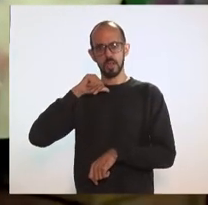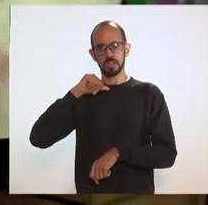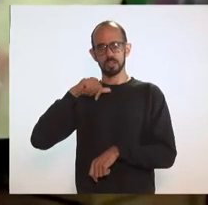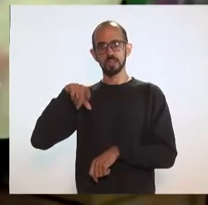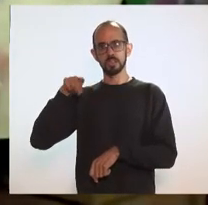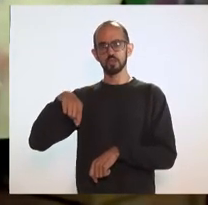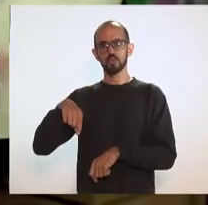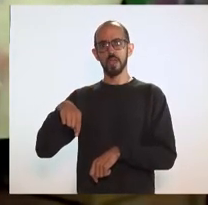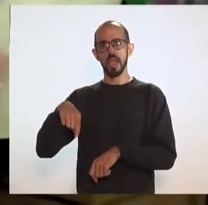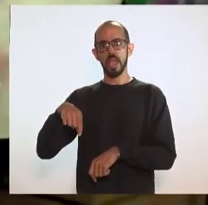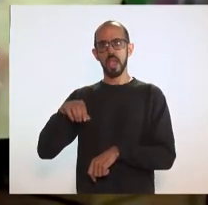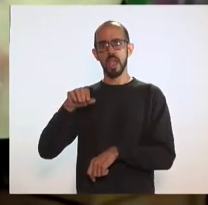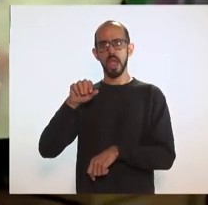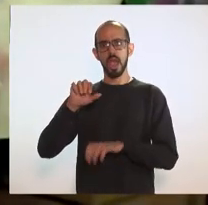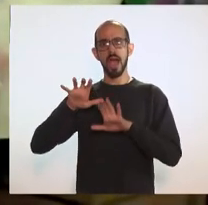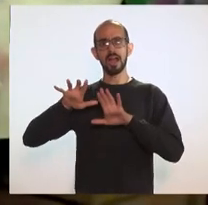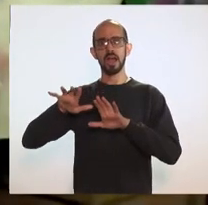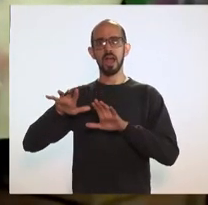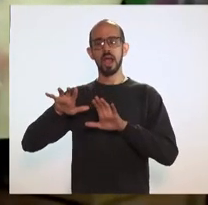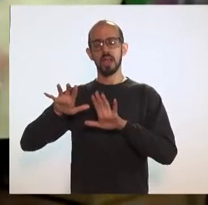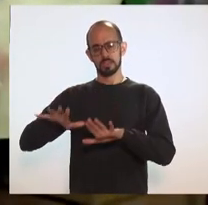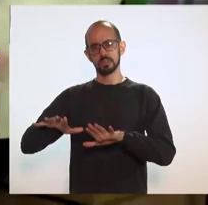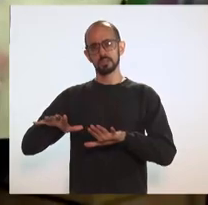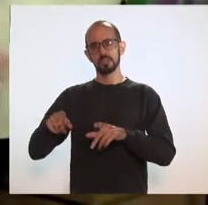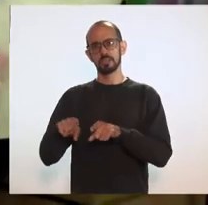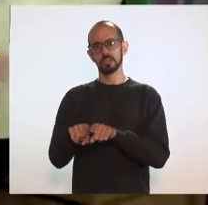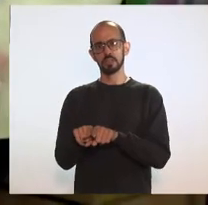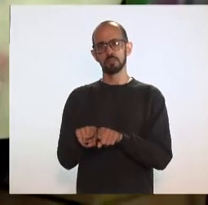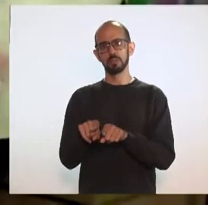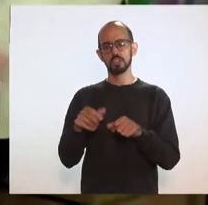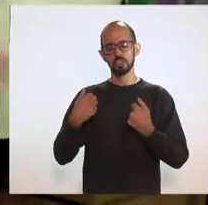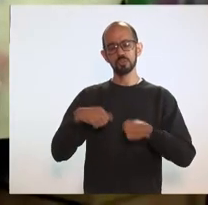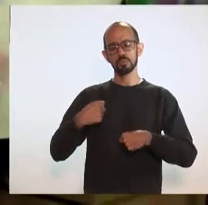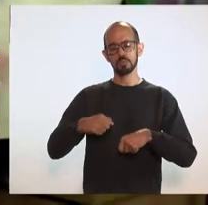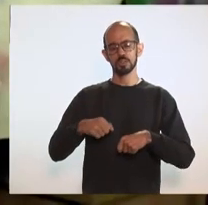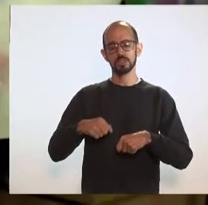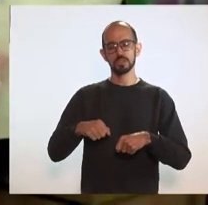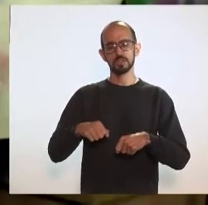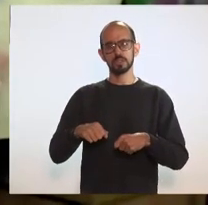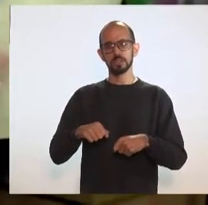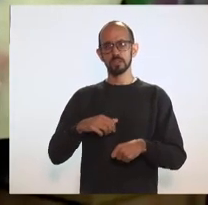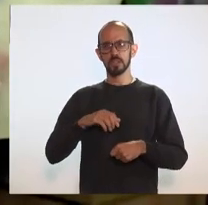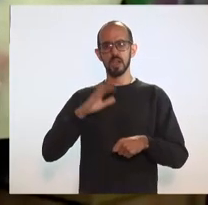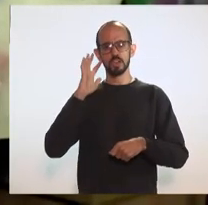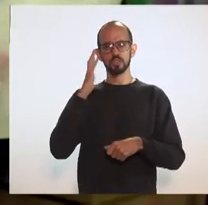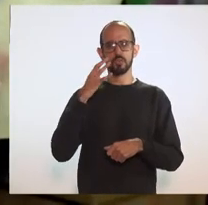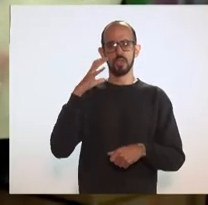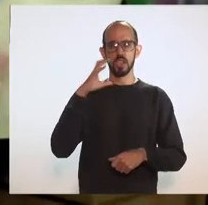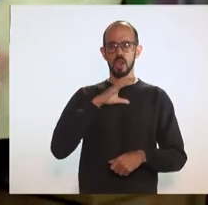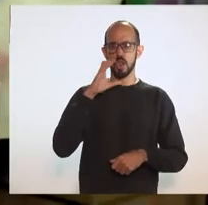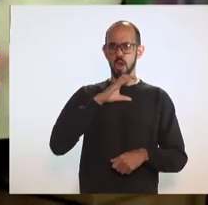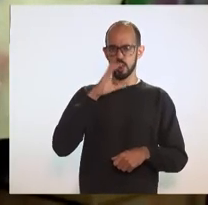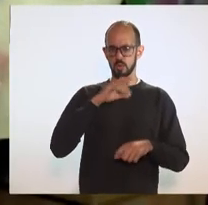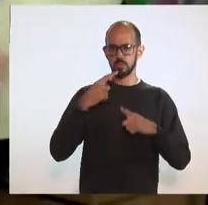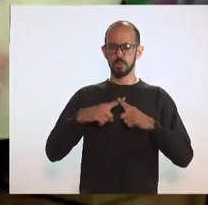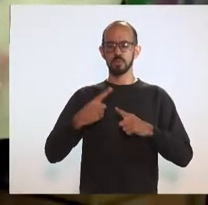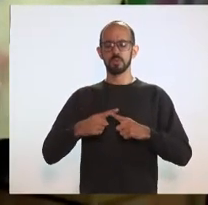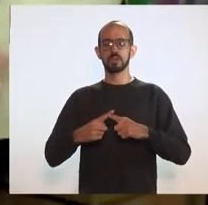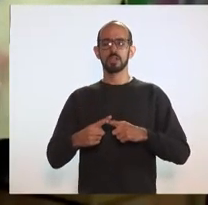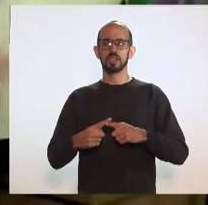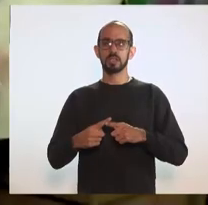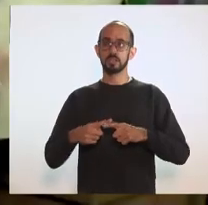meninas e contra mulheres nós precisamos e com relação às muitas das vezes dentro de estupradores